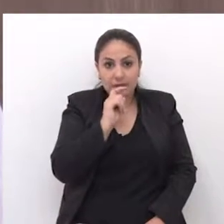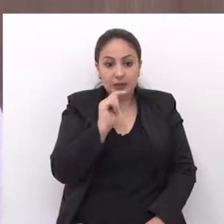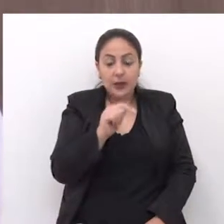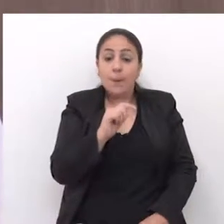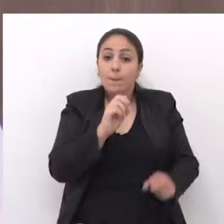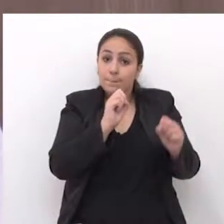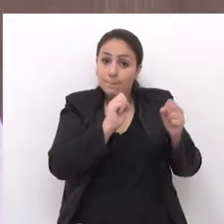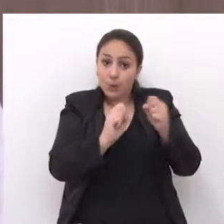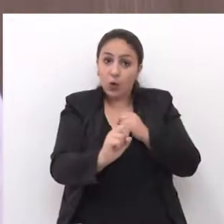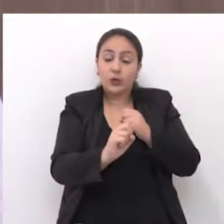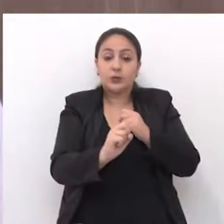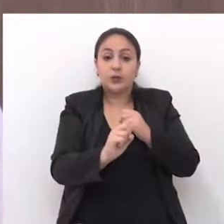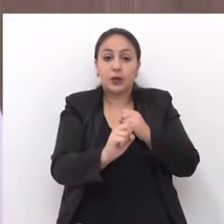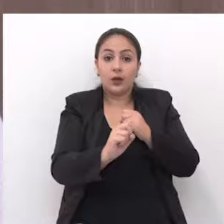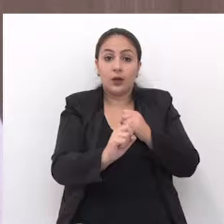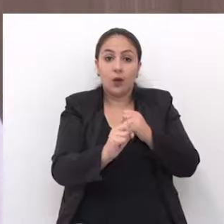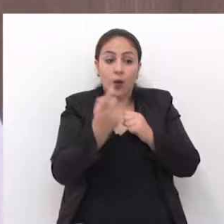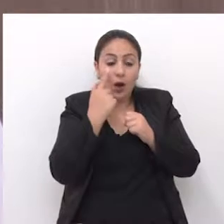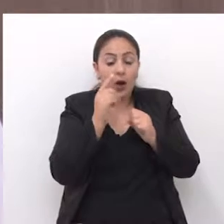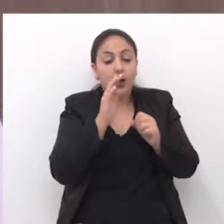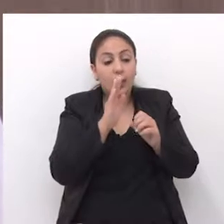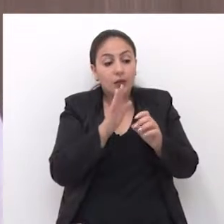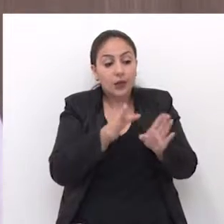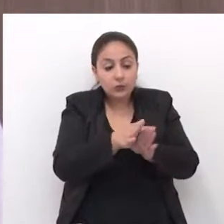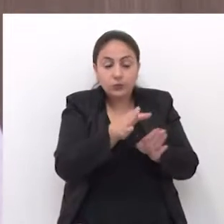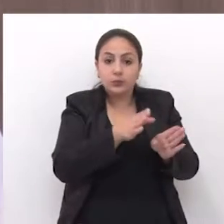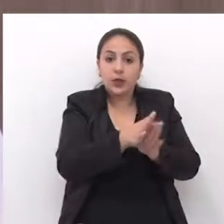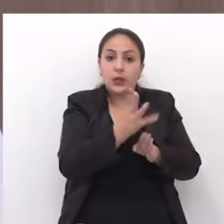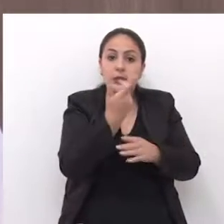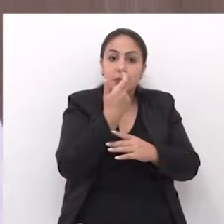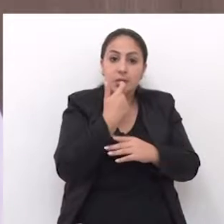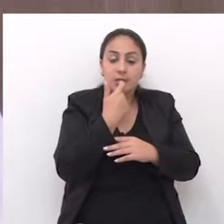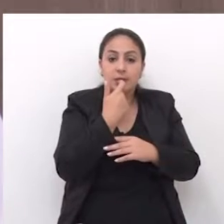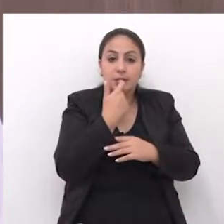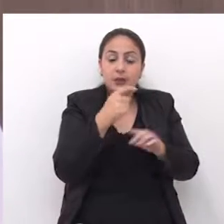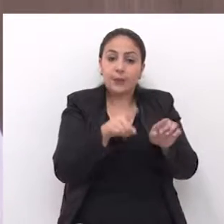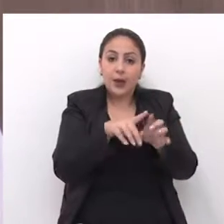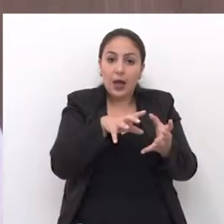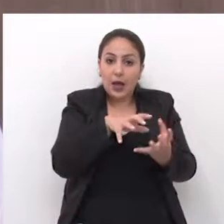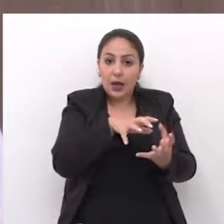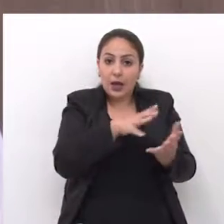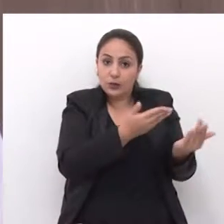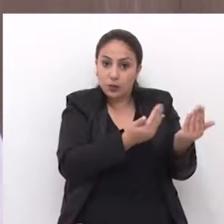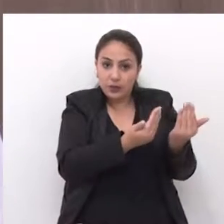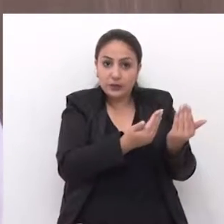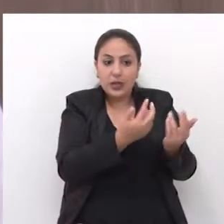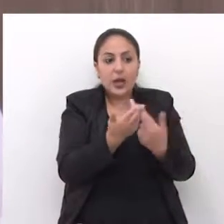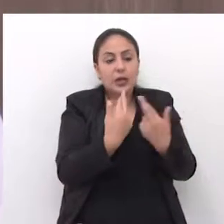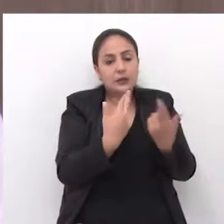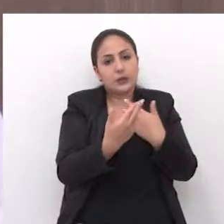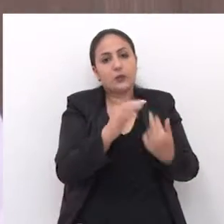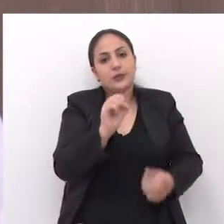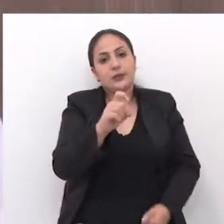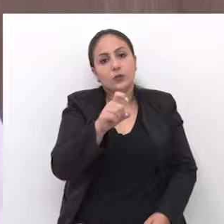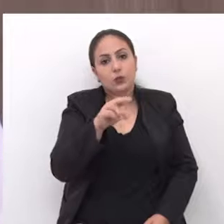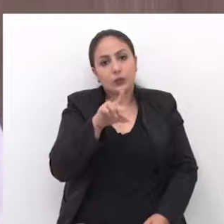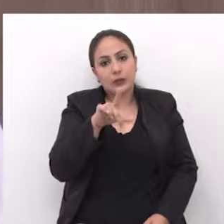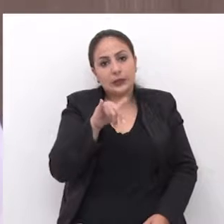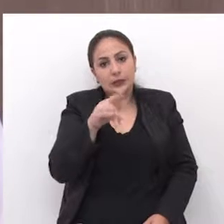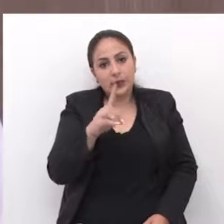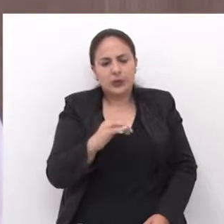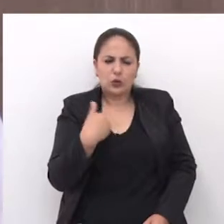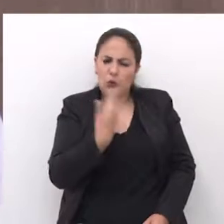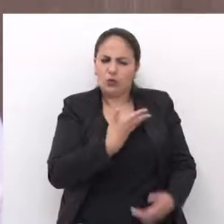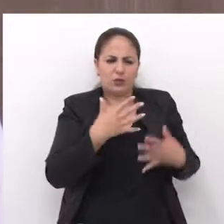que legitimamente possam orientar as crianças e os adolescentes com relação à sua sexualidade. A gente não quer que